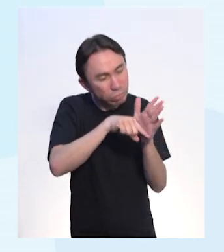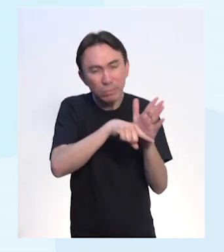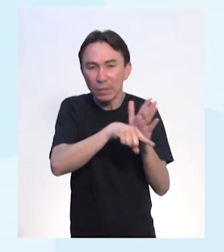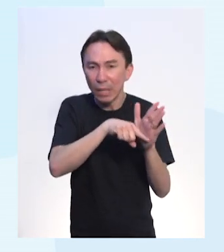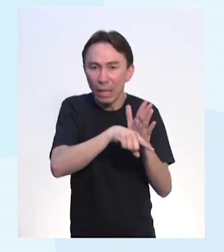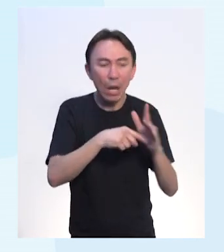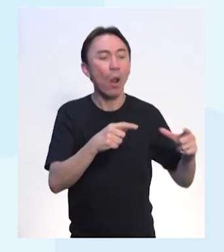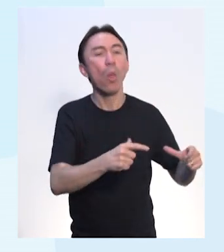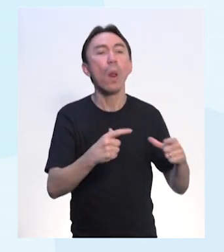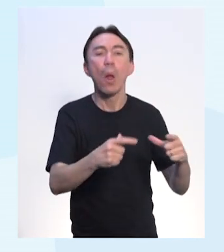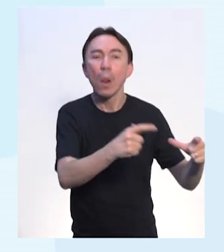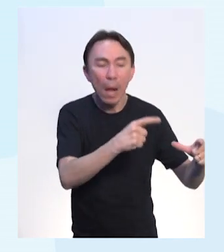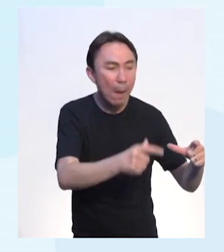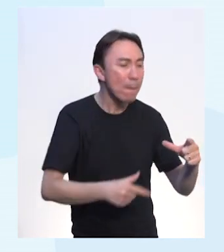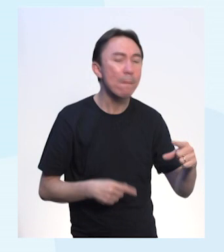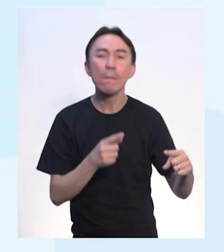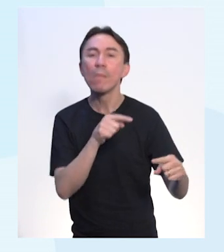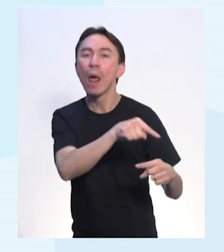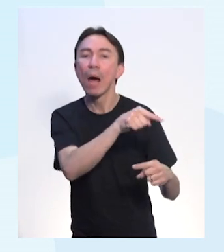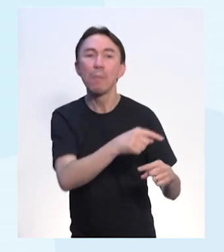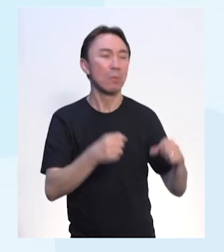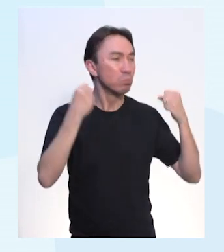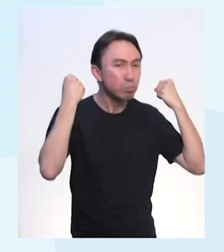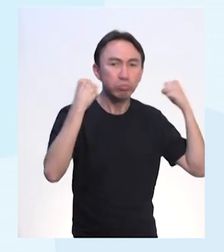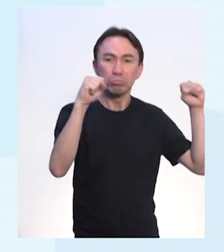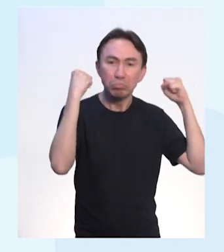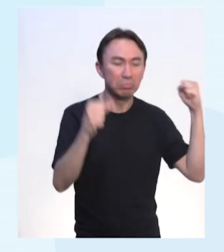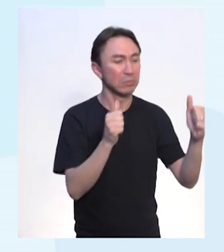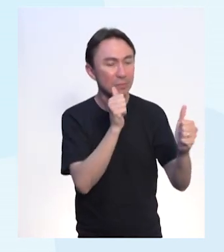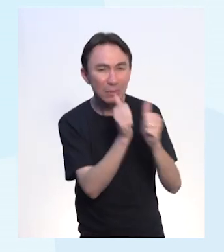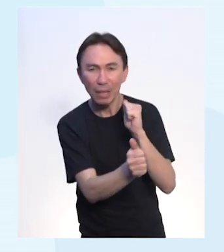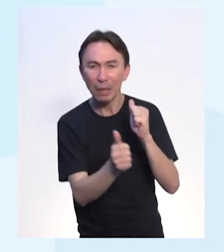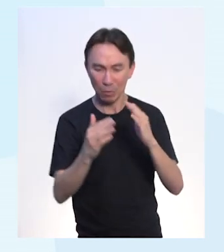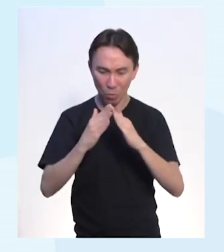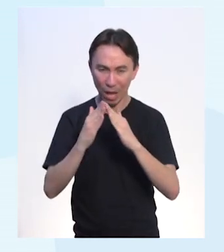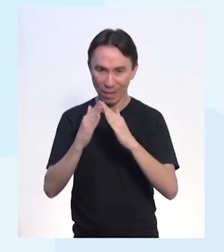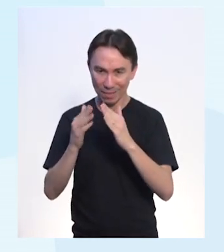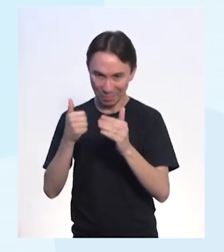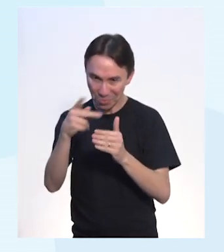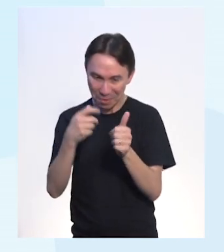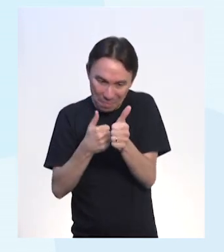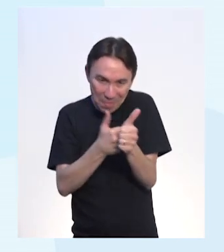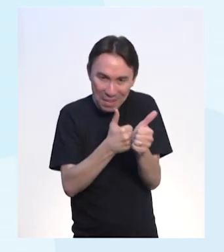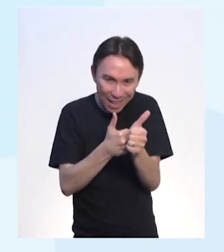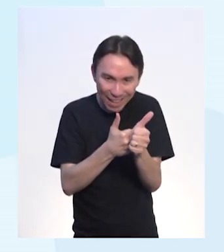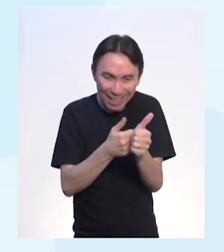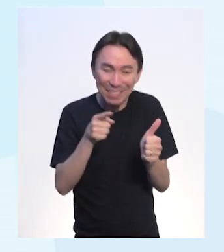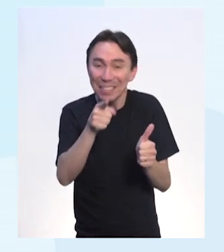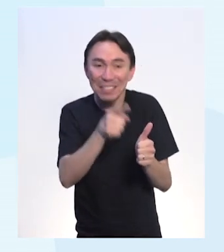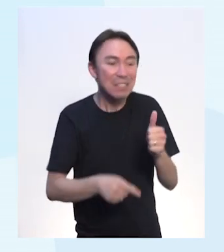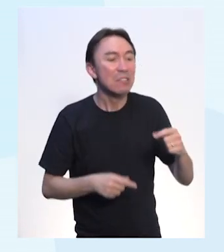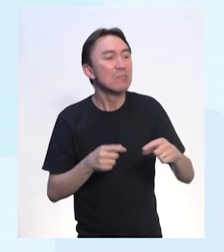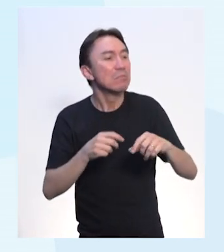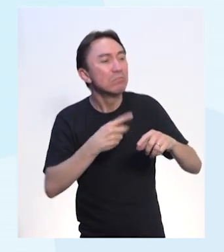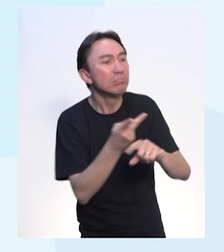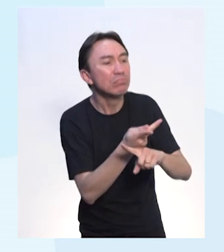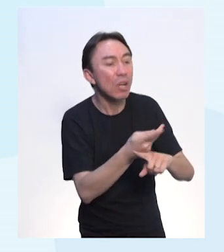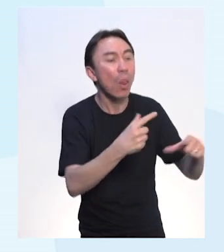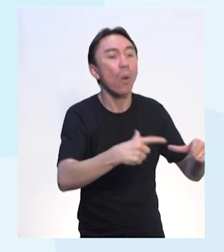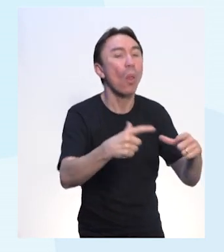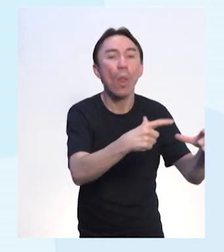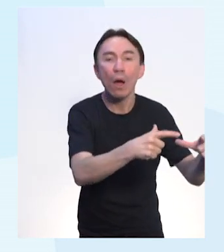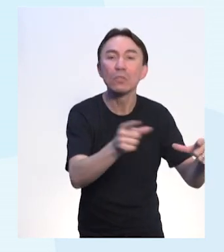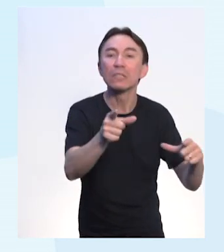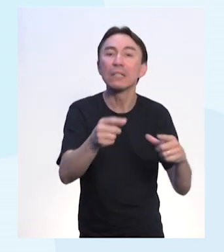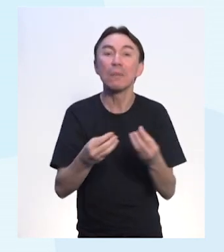modalidades esportivas perto de sua casa ou escola? E quais são essas modalidades esportivas?